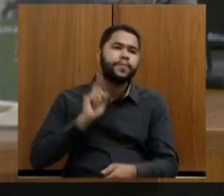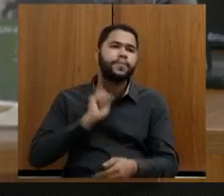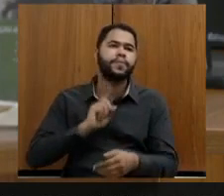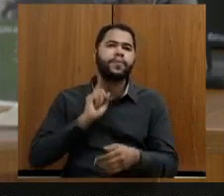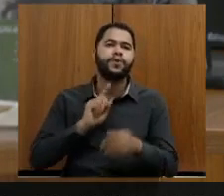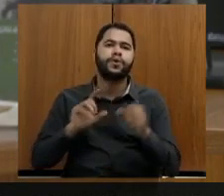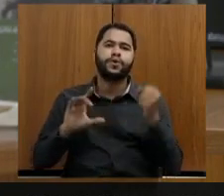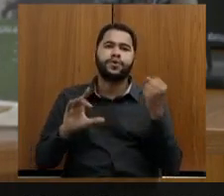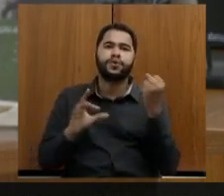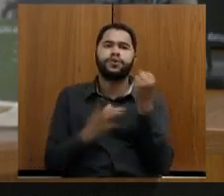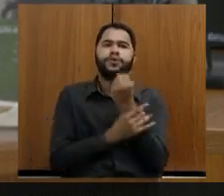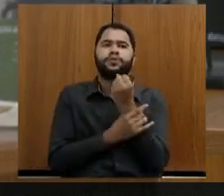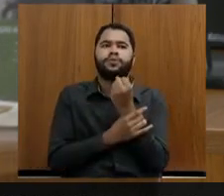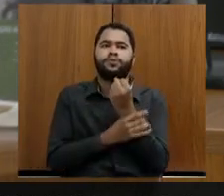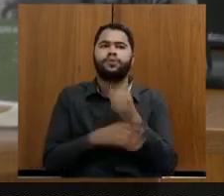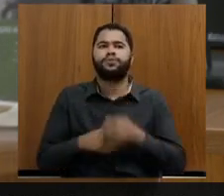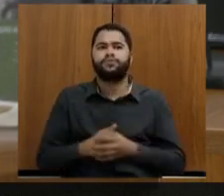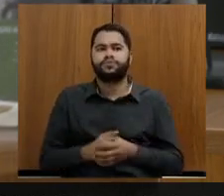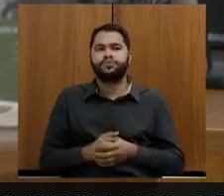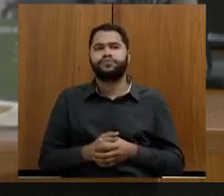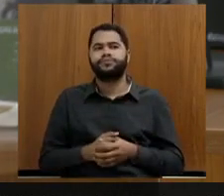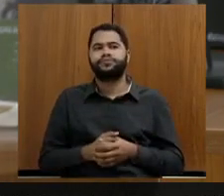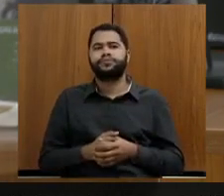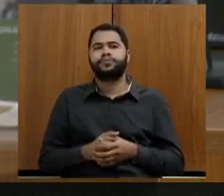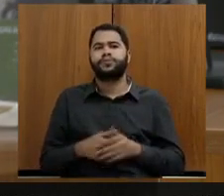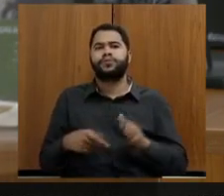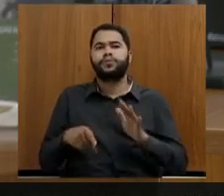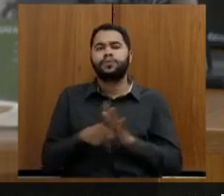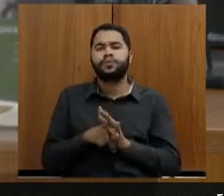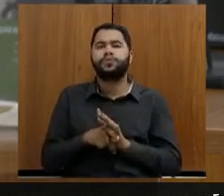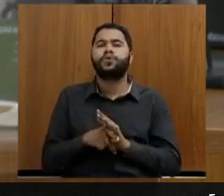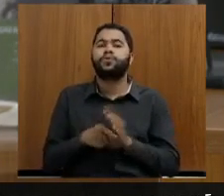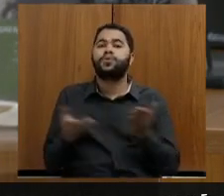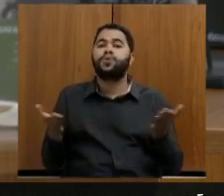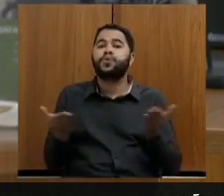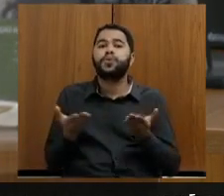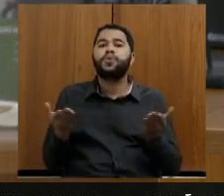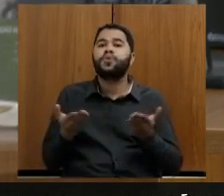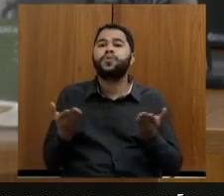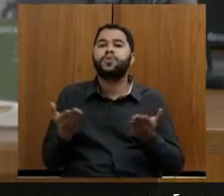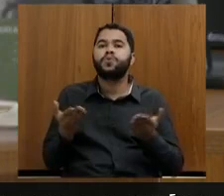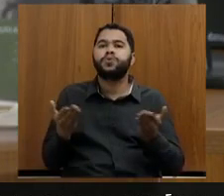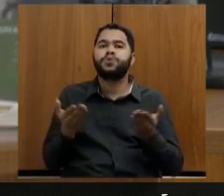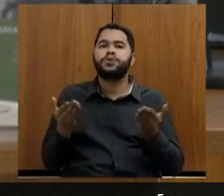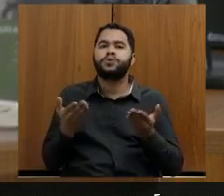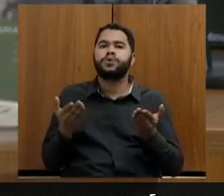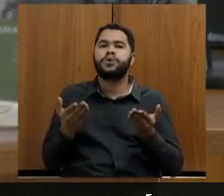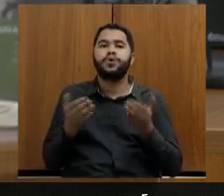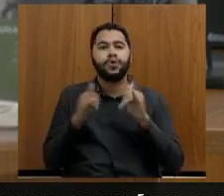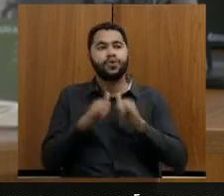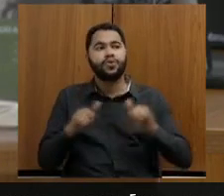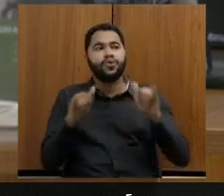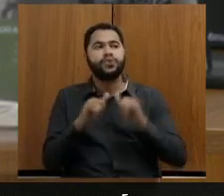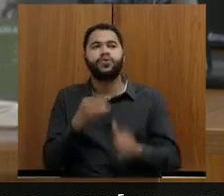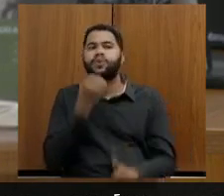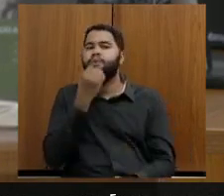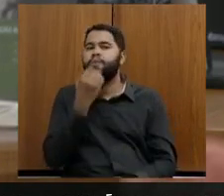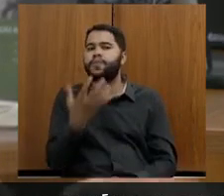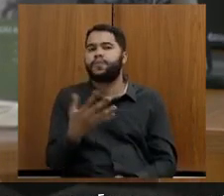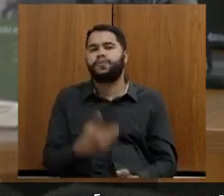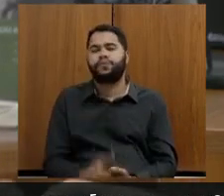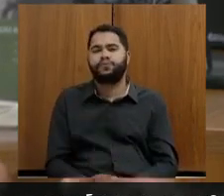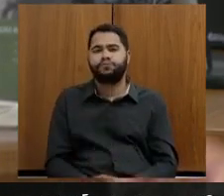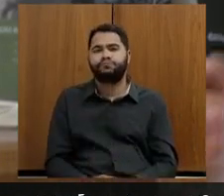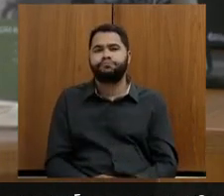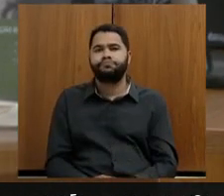segurança com mais qualidade que o transporte Ferroviário hoje você traz essa bela notícia aí e